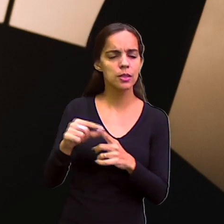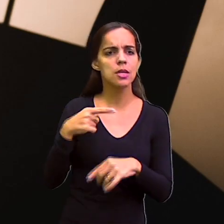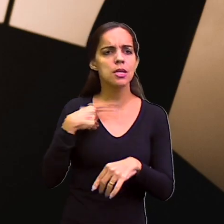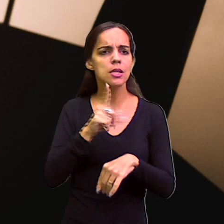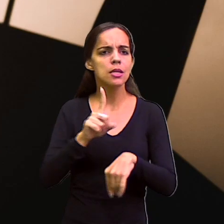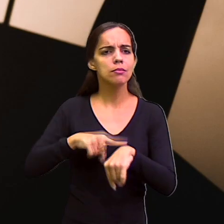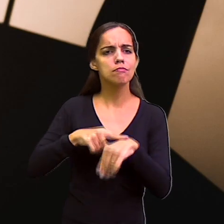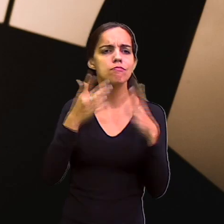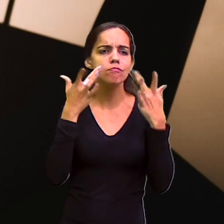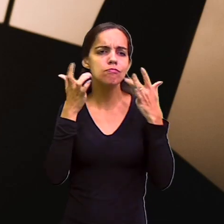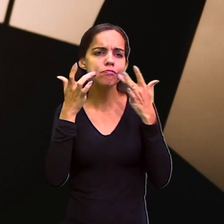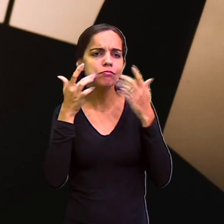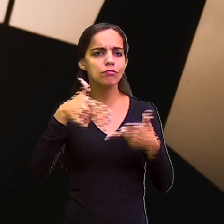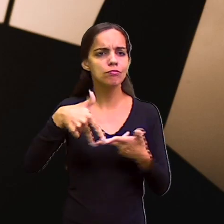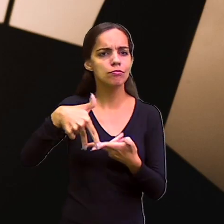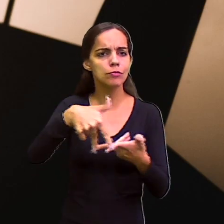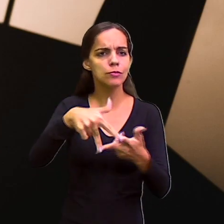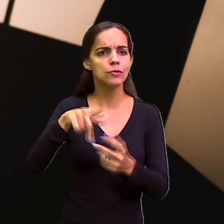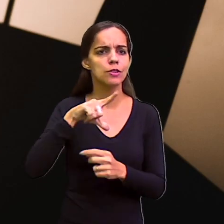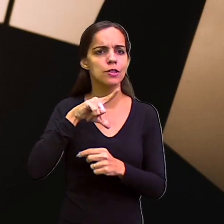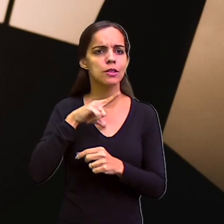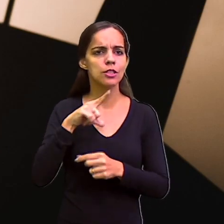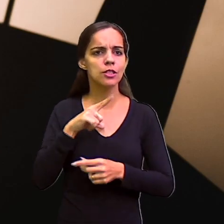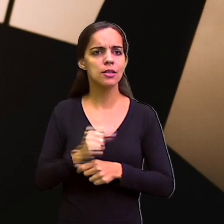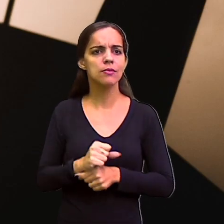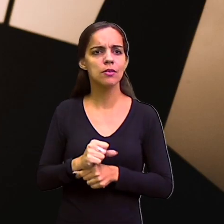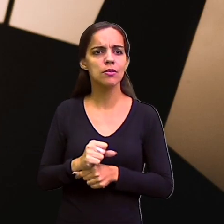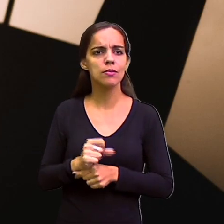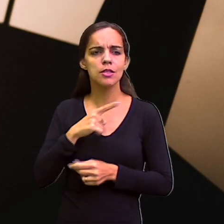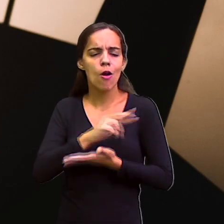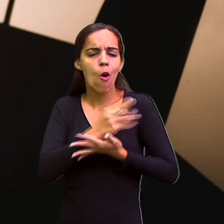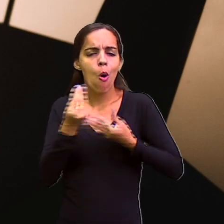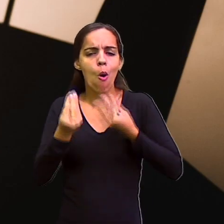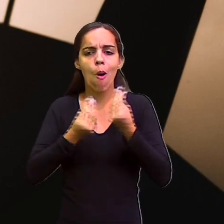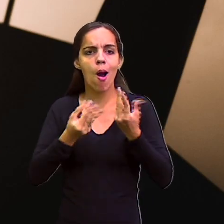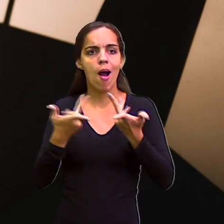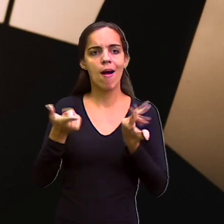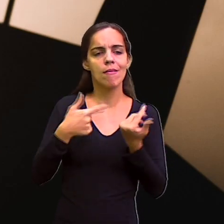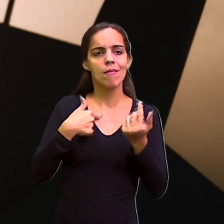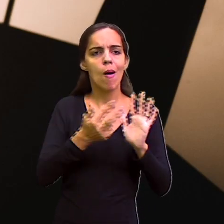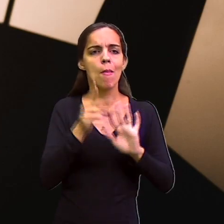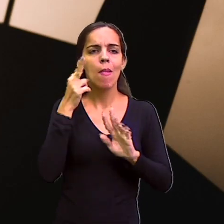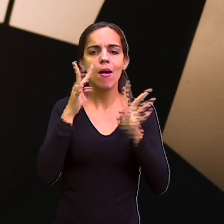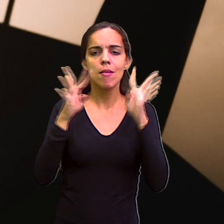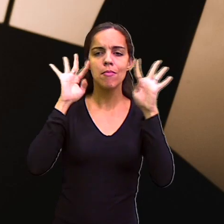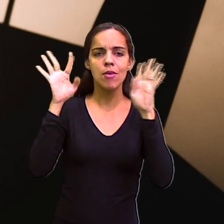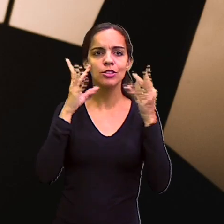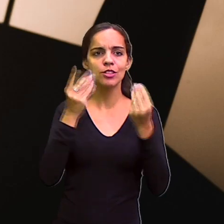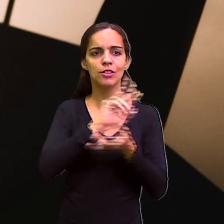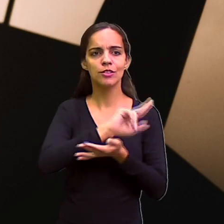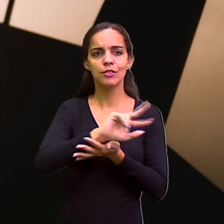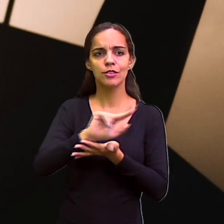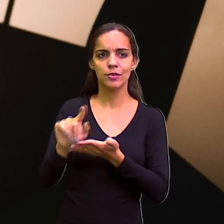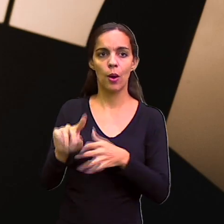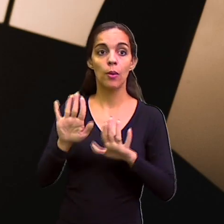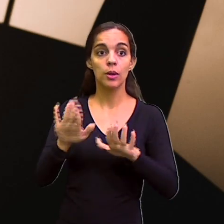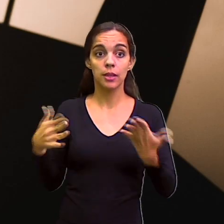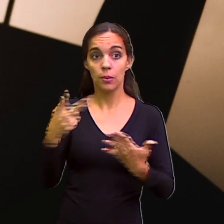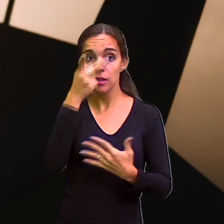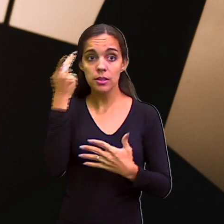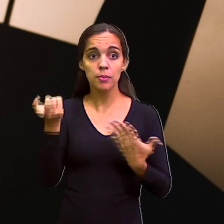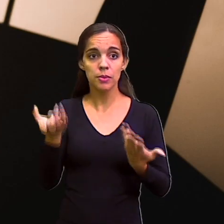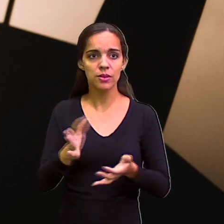sombra, quem assiste por imaginar formas diferentes é. Isso aí,